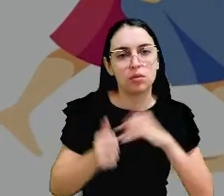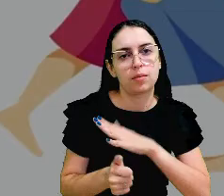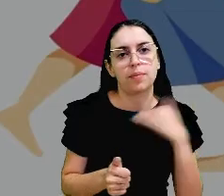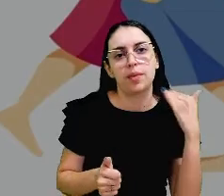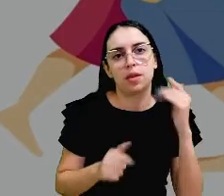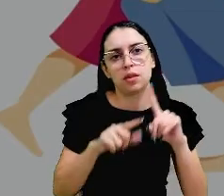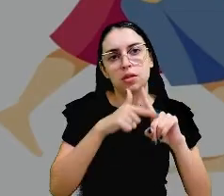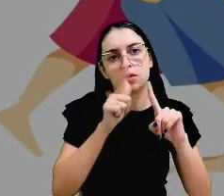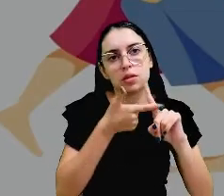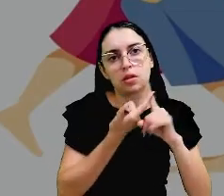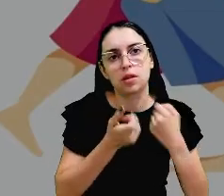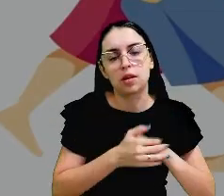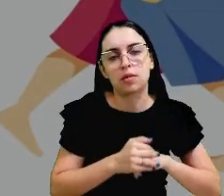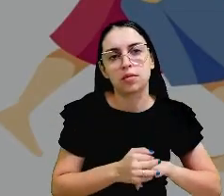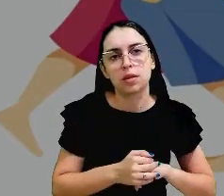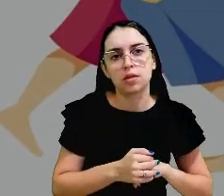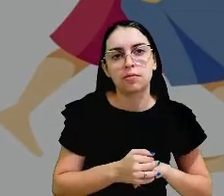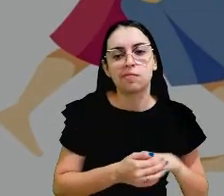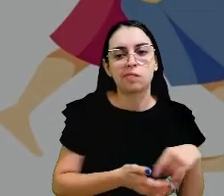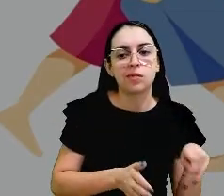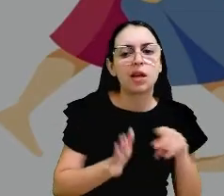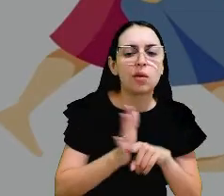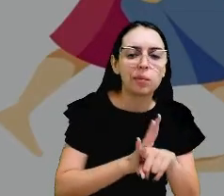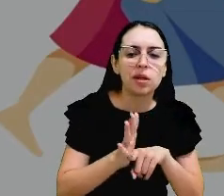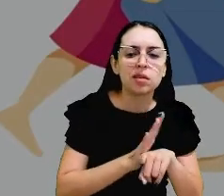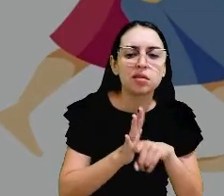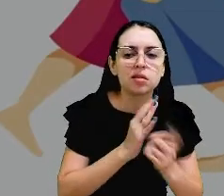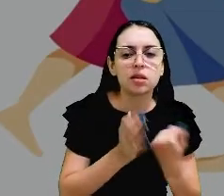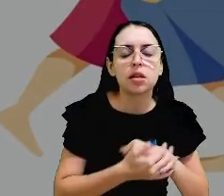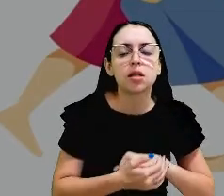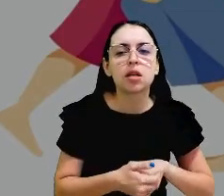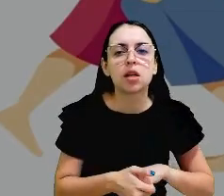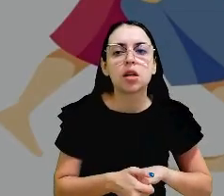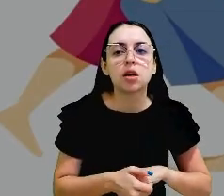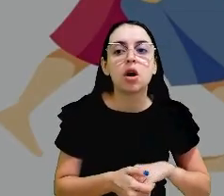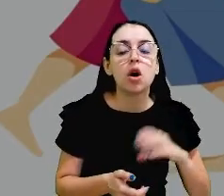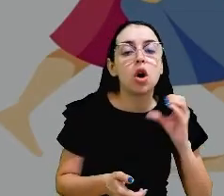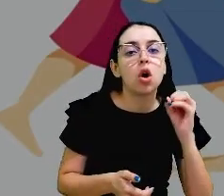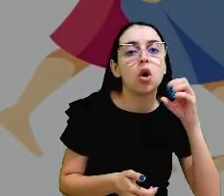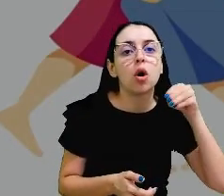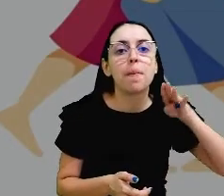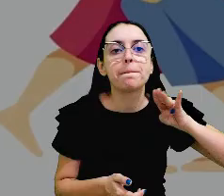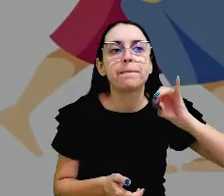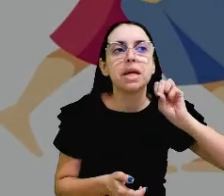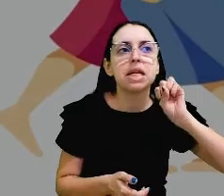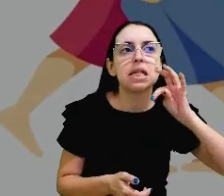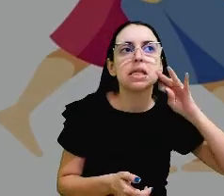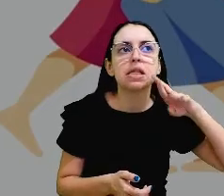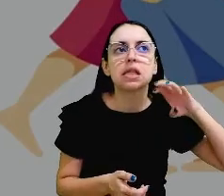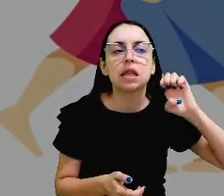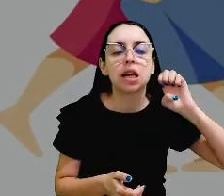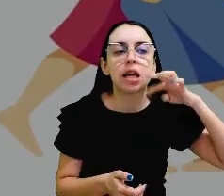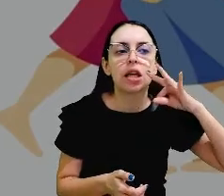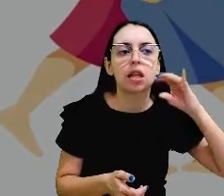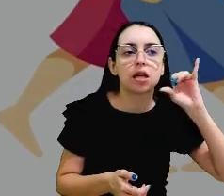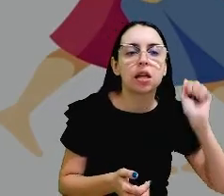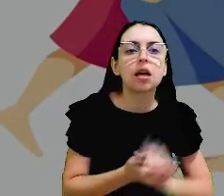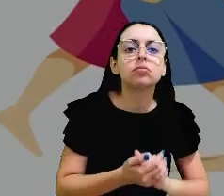mortes maternas. Tem um estudo da Sociedade de Obstetrícia que constatou